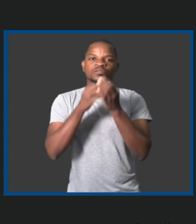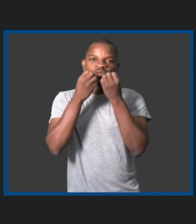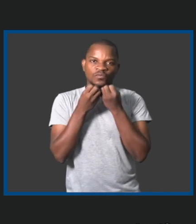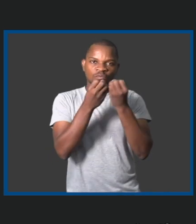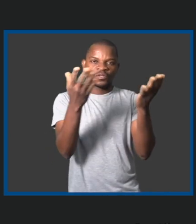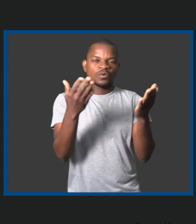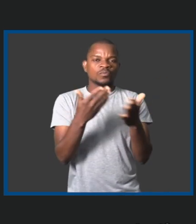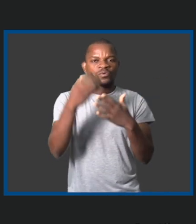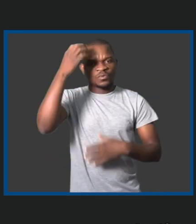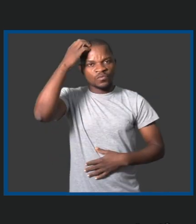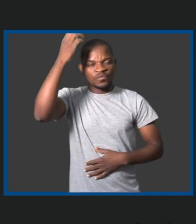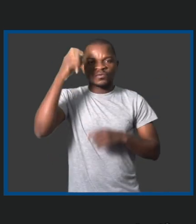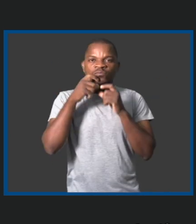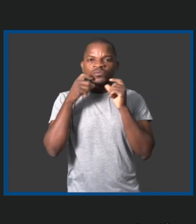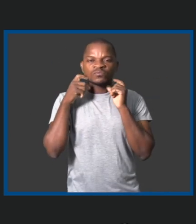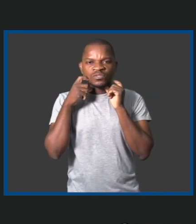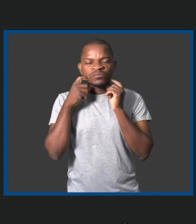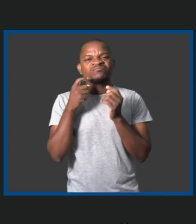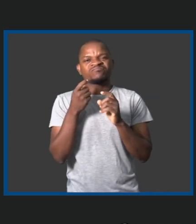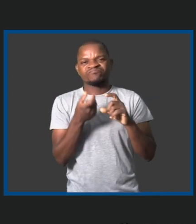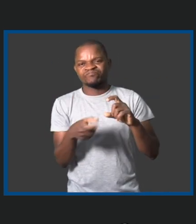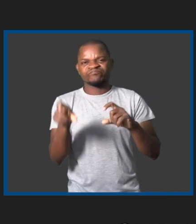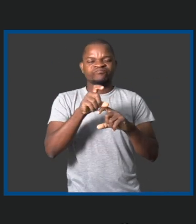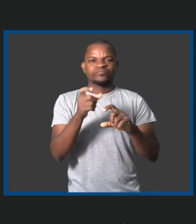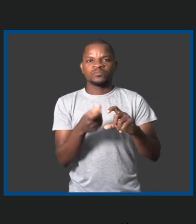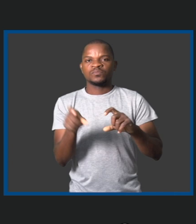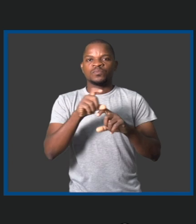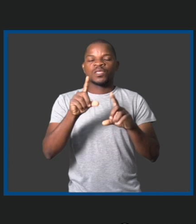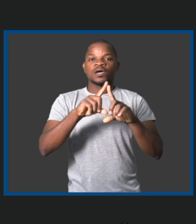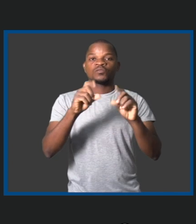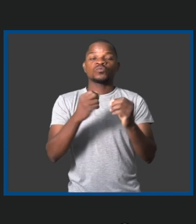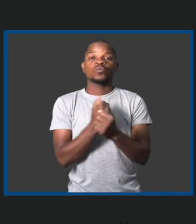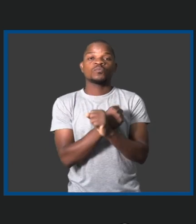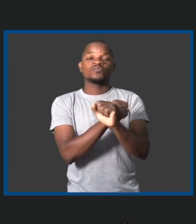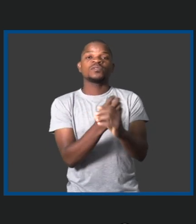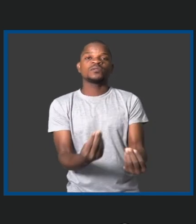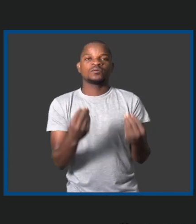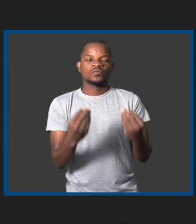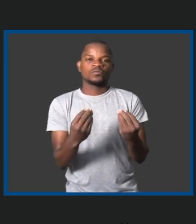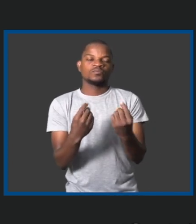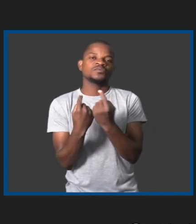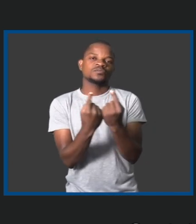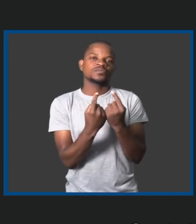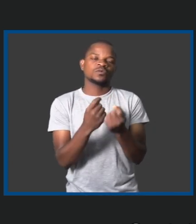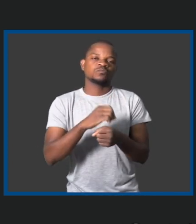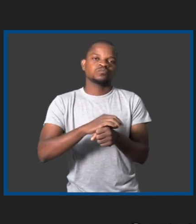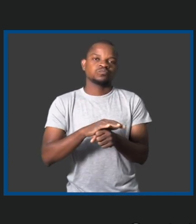eles têm acesso a muita informação. O governo vai aumentando as medidas de prevenção consoante à situação.